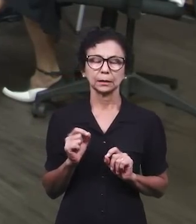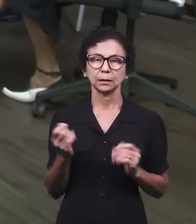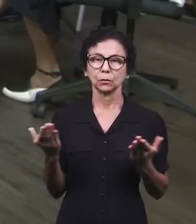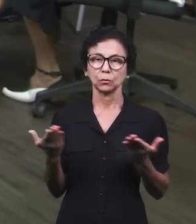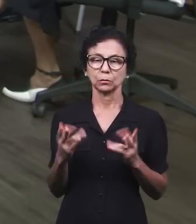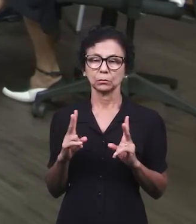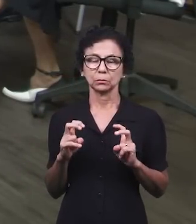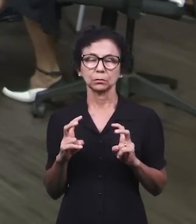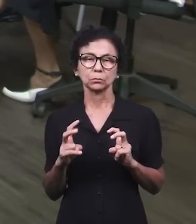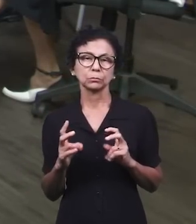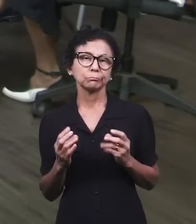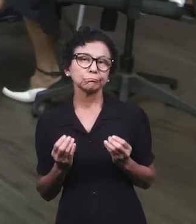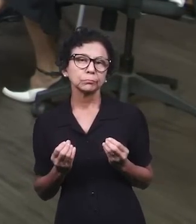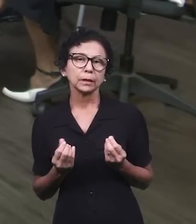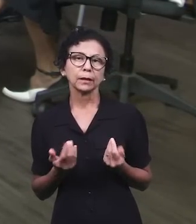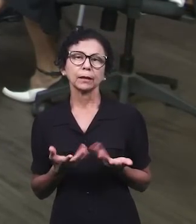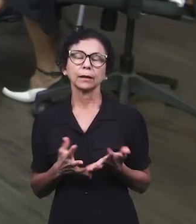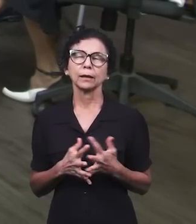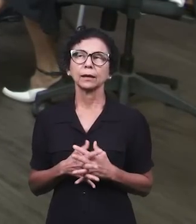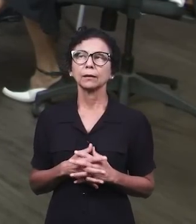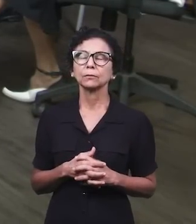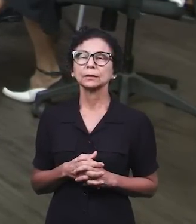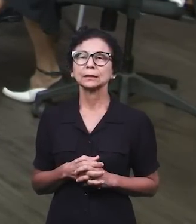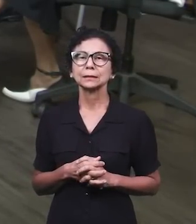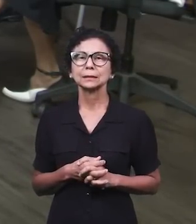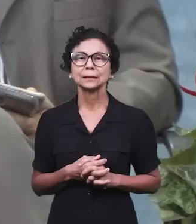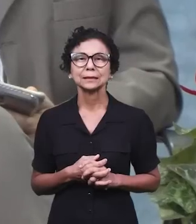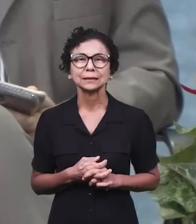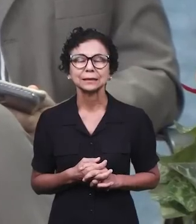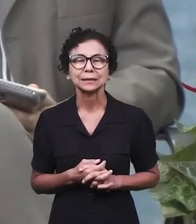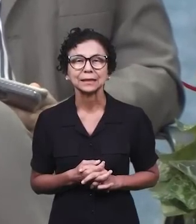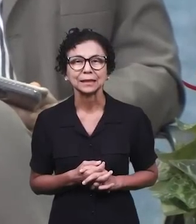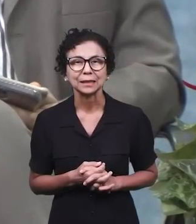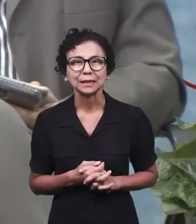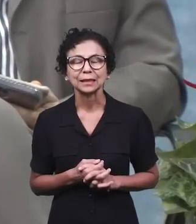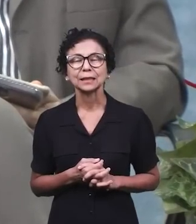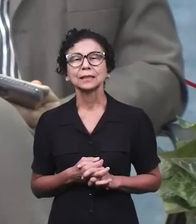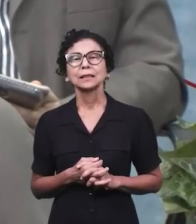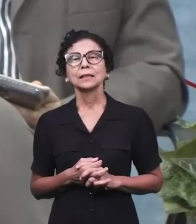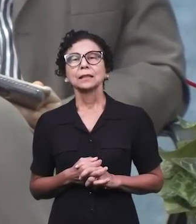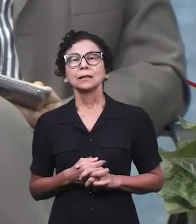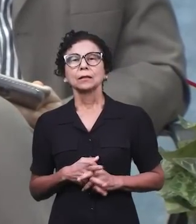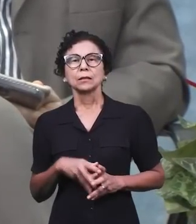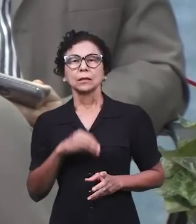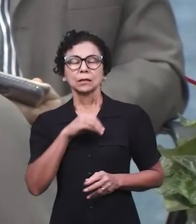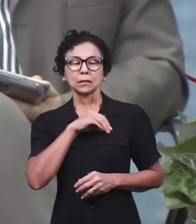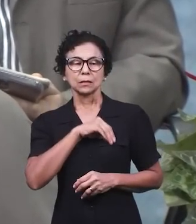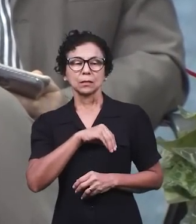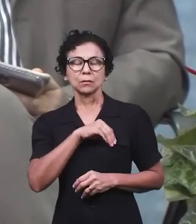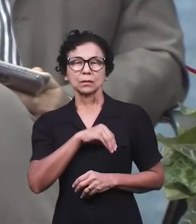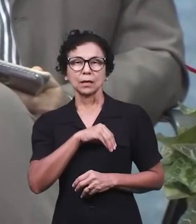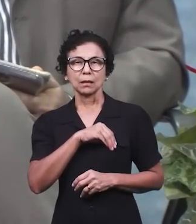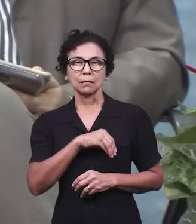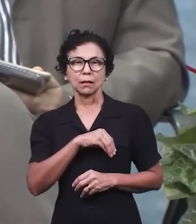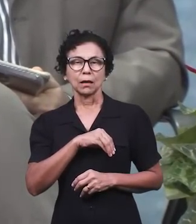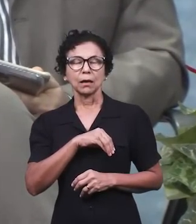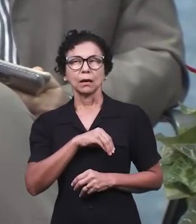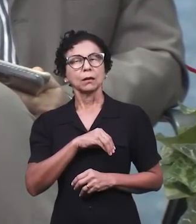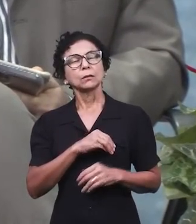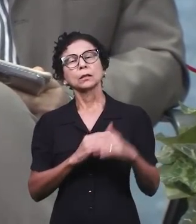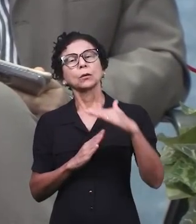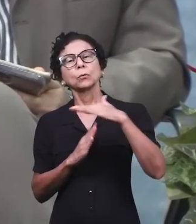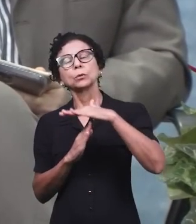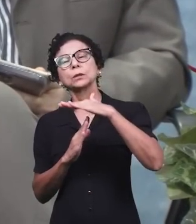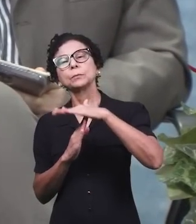de você gastar menos do que você ganha. Ou seja, Correto. de você fazer todo